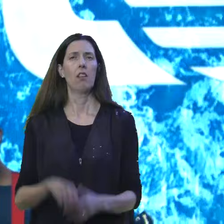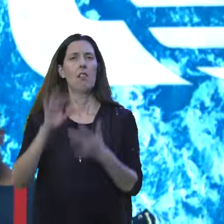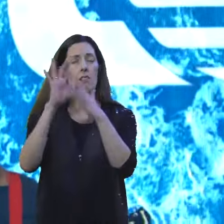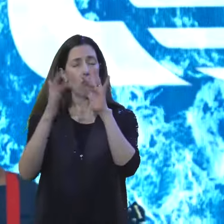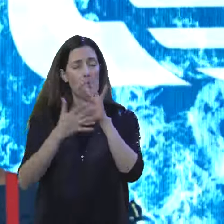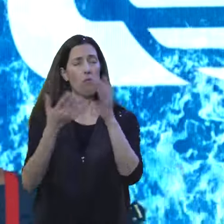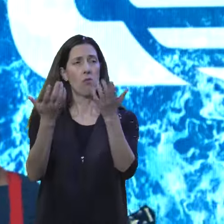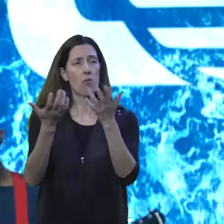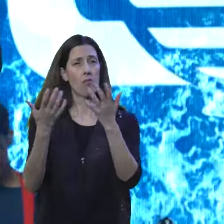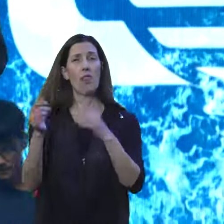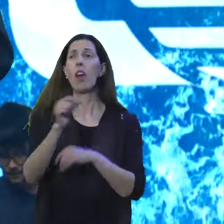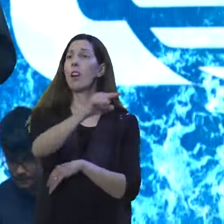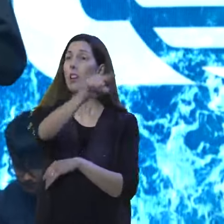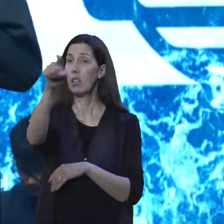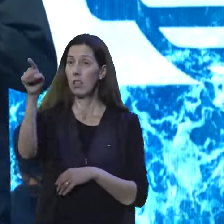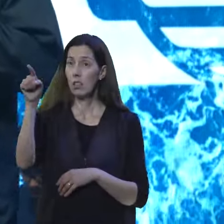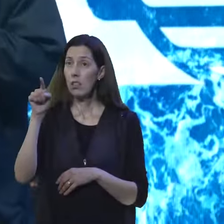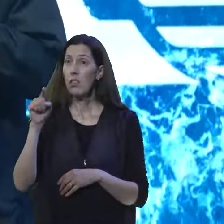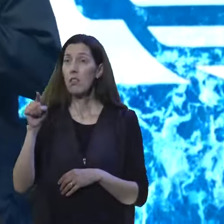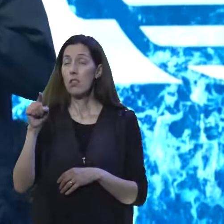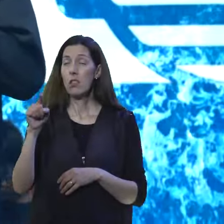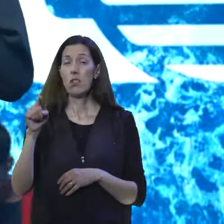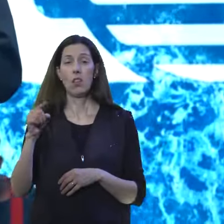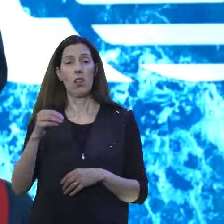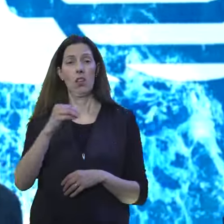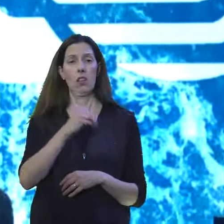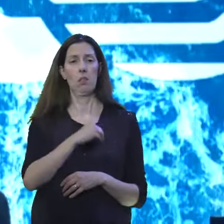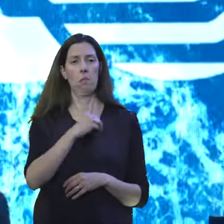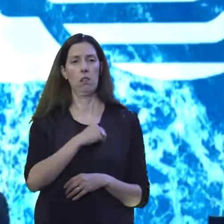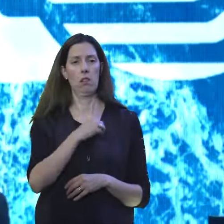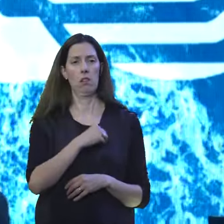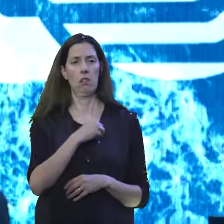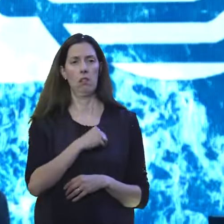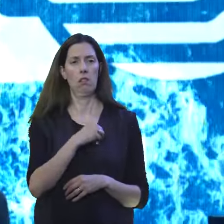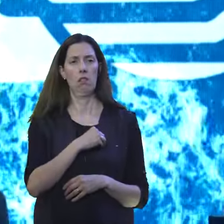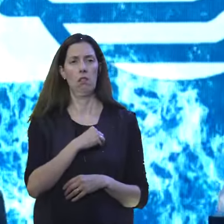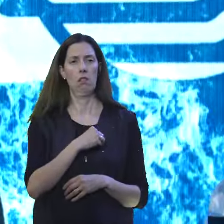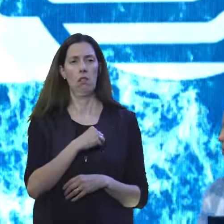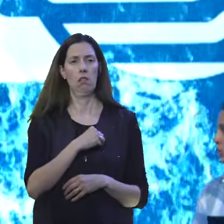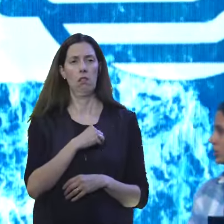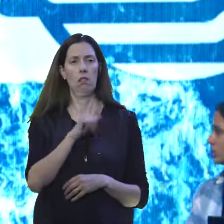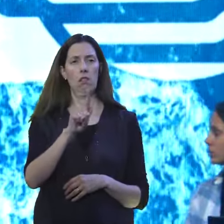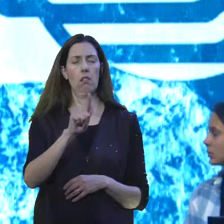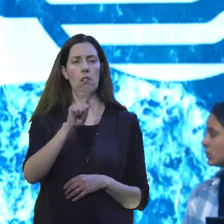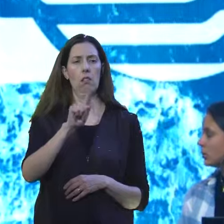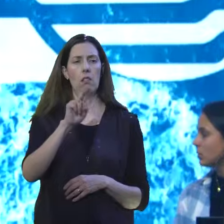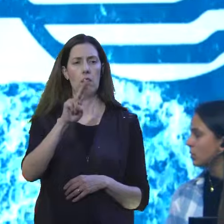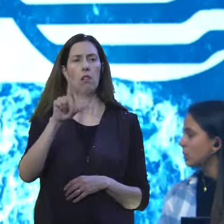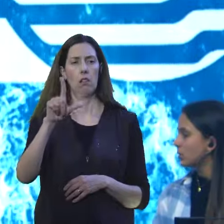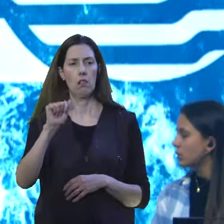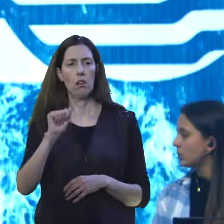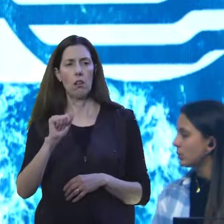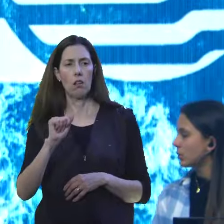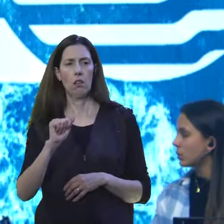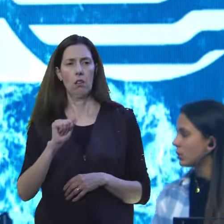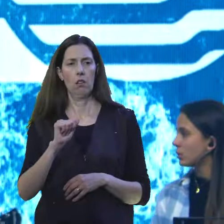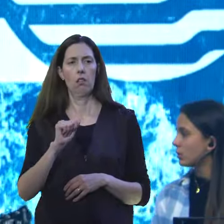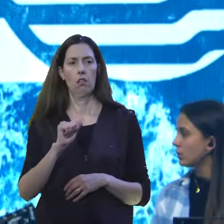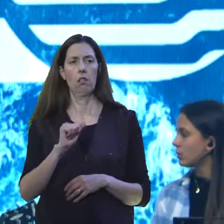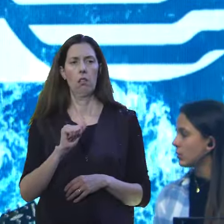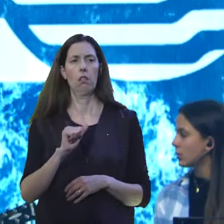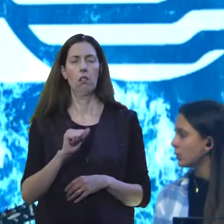Jesus quer que você entregue o pecado da gula agora. Mas pastor, eu já combinei de sair para